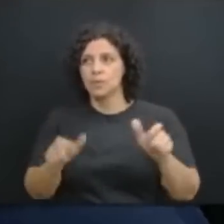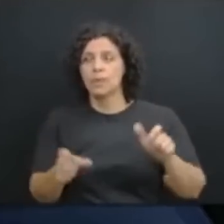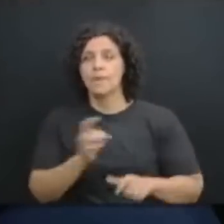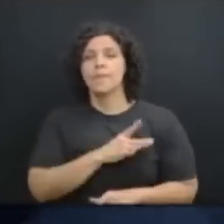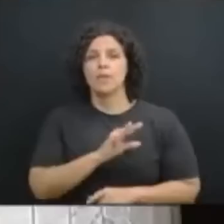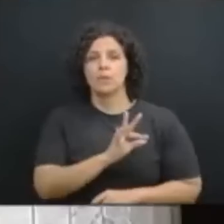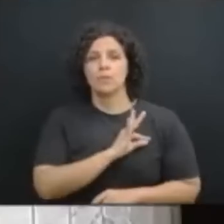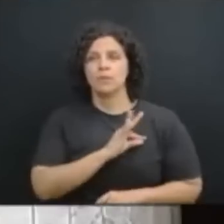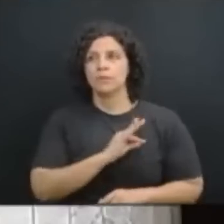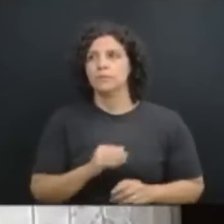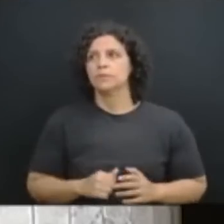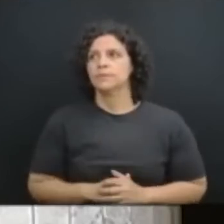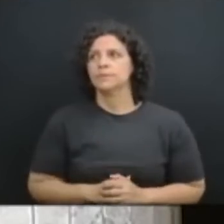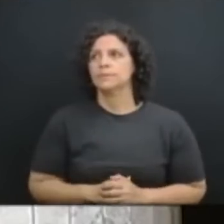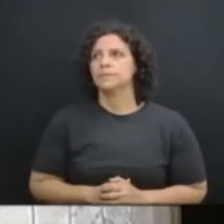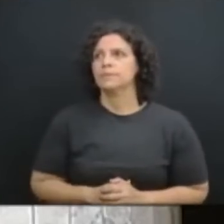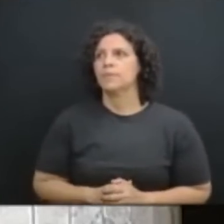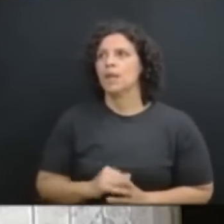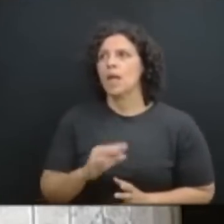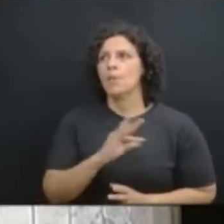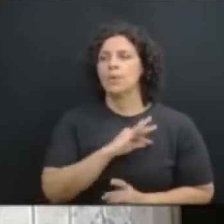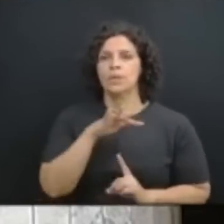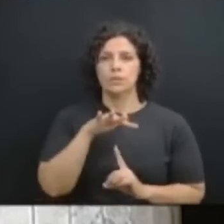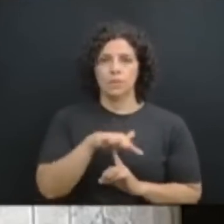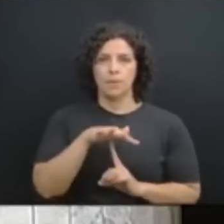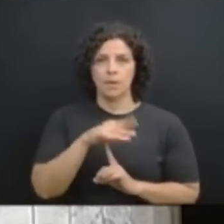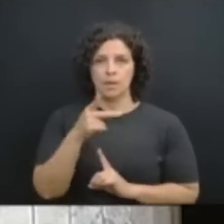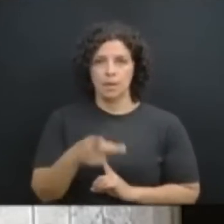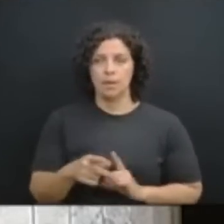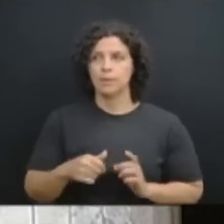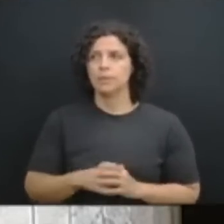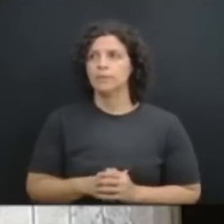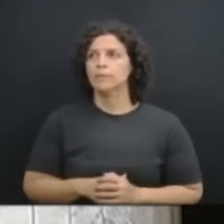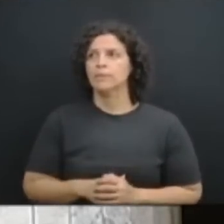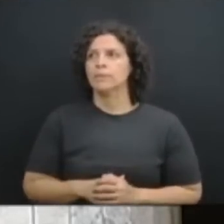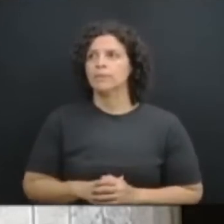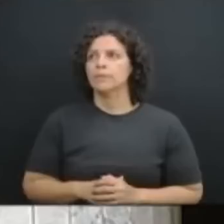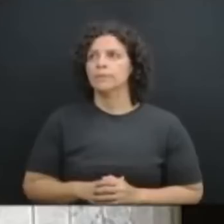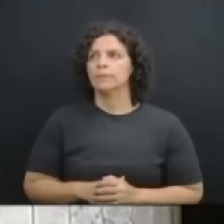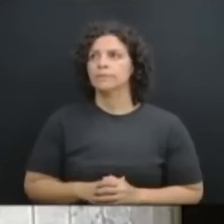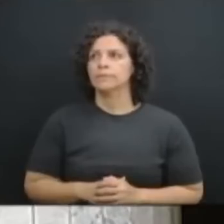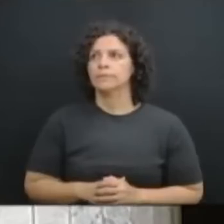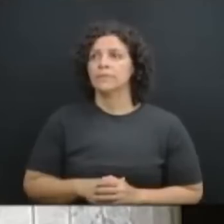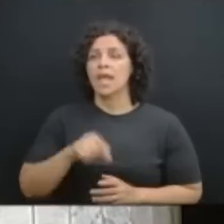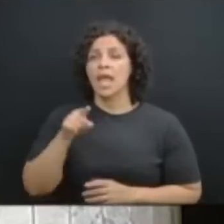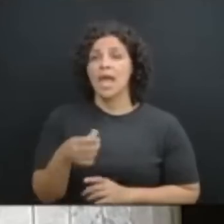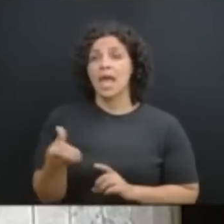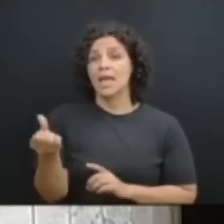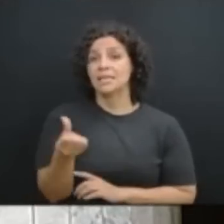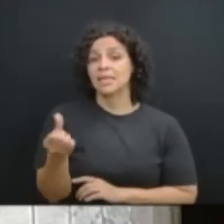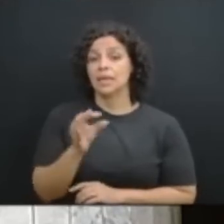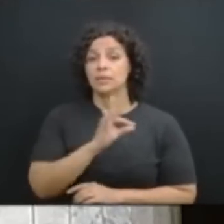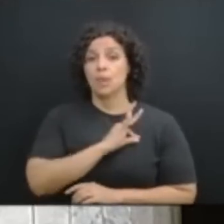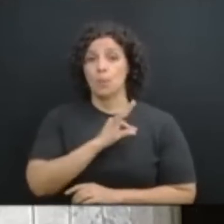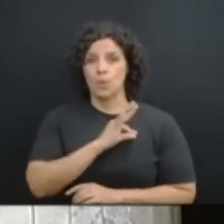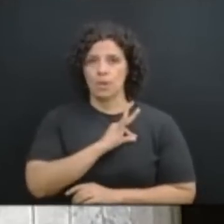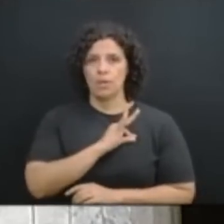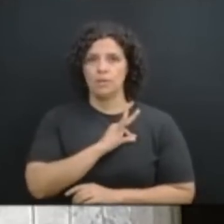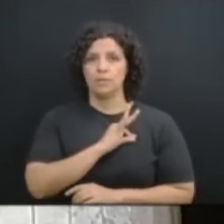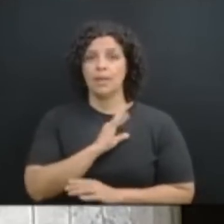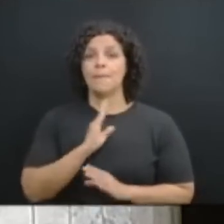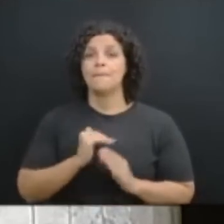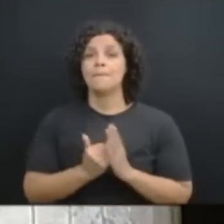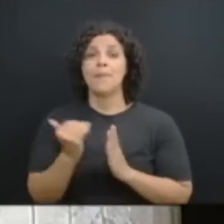polícia. A polícia do Paraná, ela é a 6ª polícia que